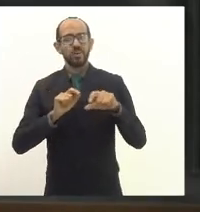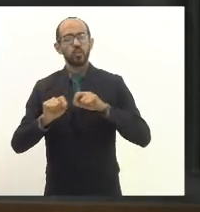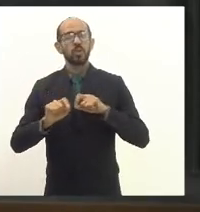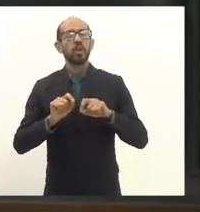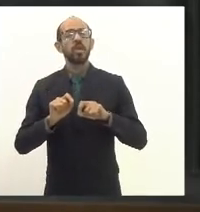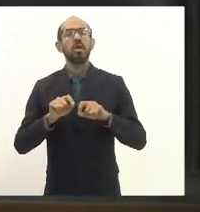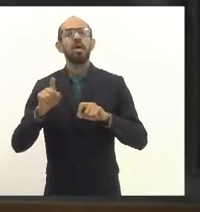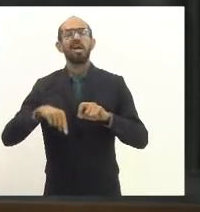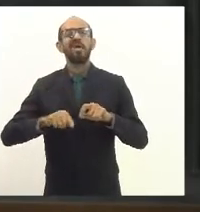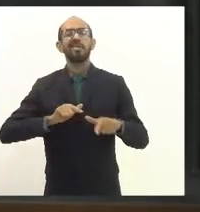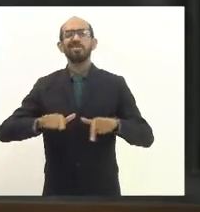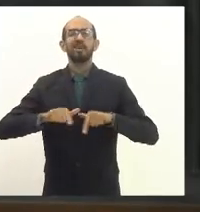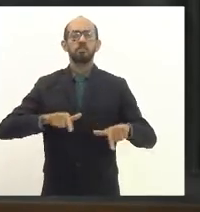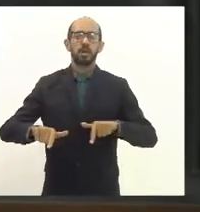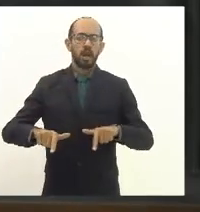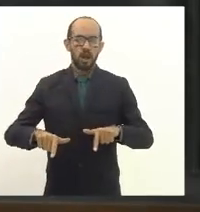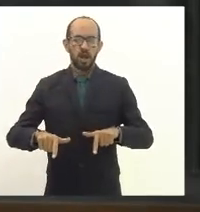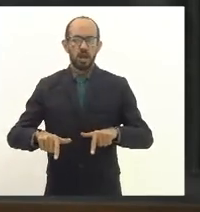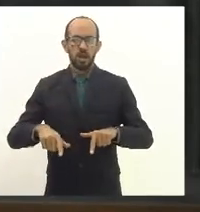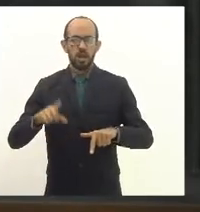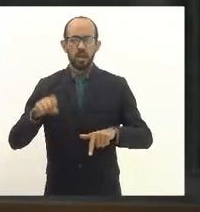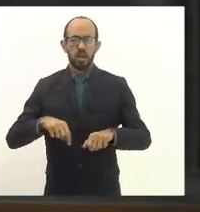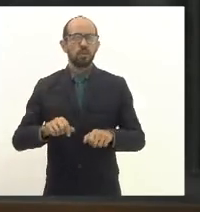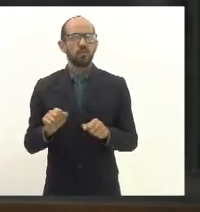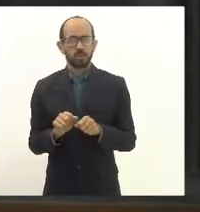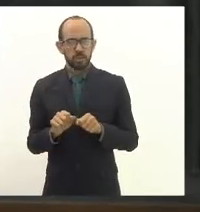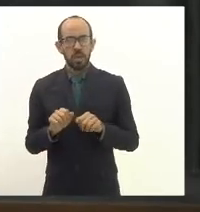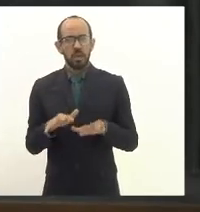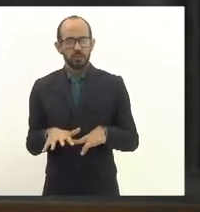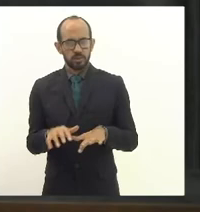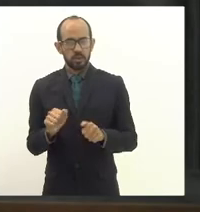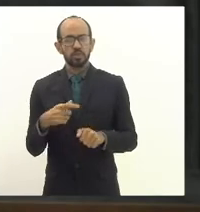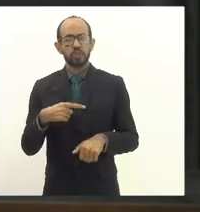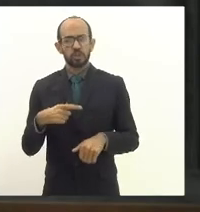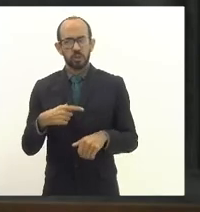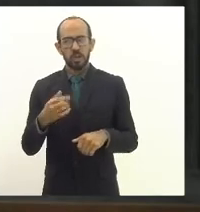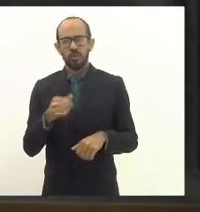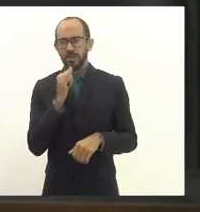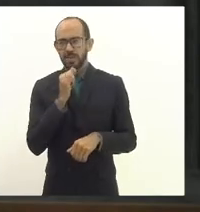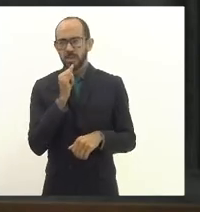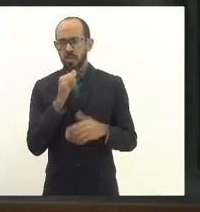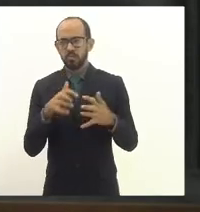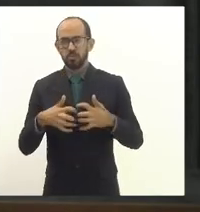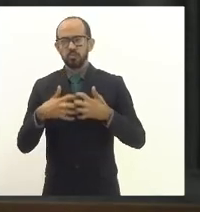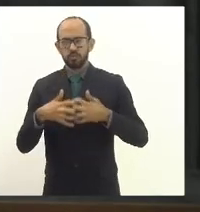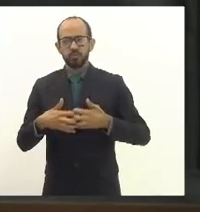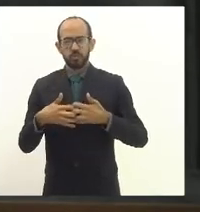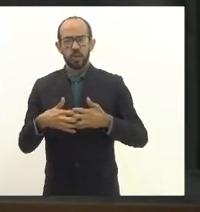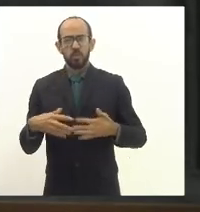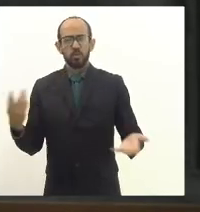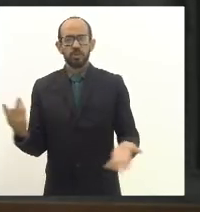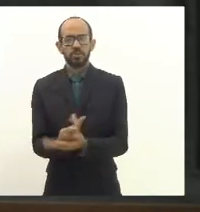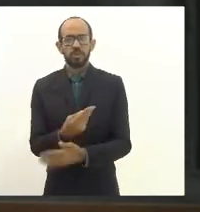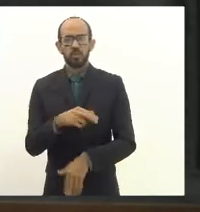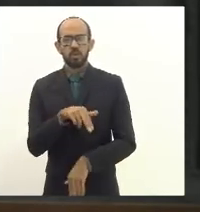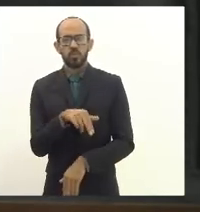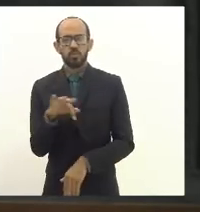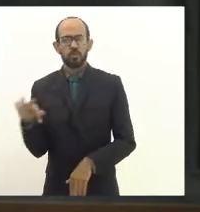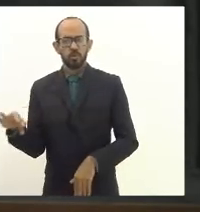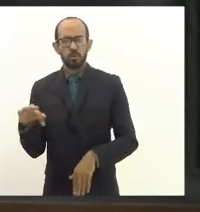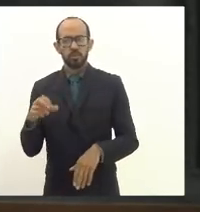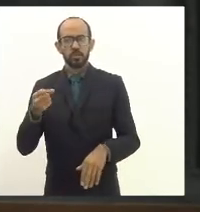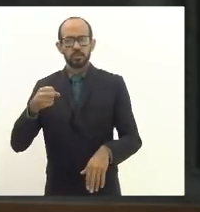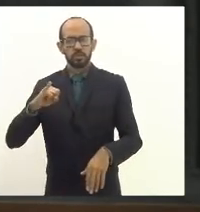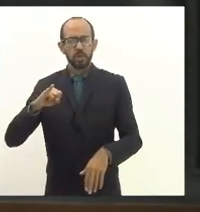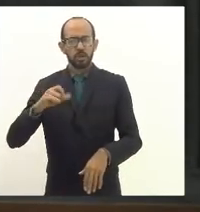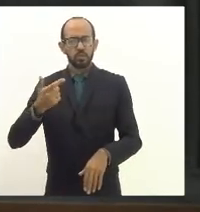trabalhar e corroborar com os trabalhos do Estado. Demos aqui o exemplo de Petrópolis, tivemos de Friburgo, e se não fosse voluntários, e muitos daqui